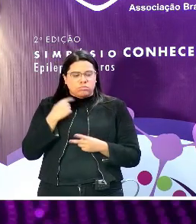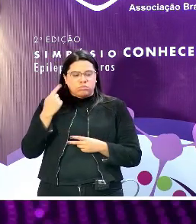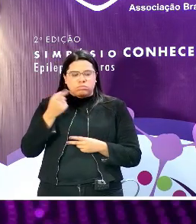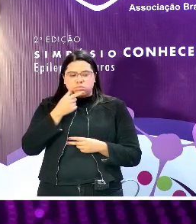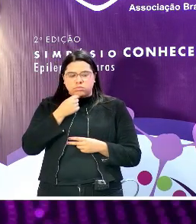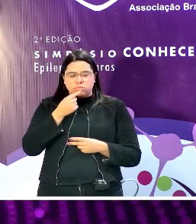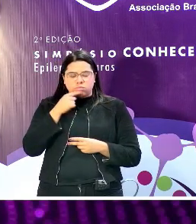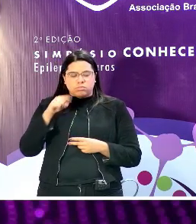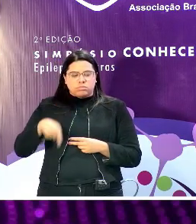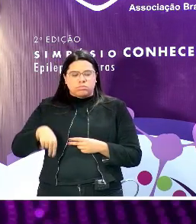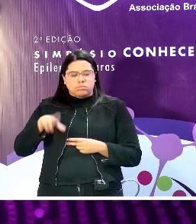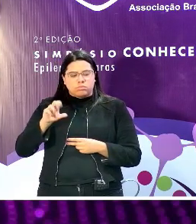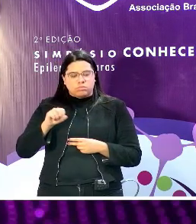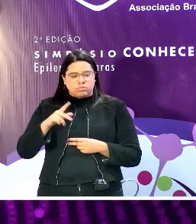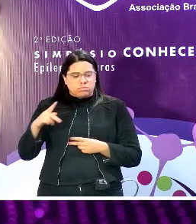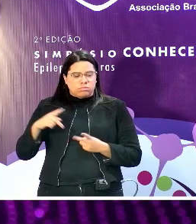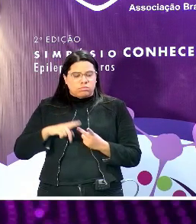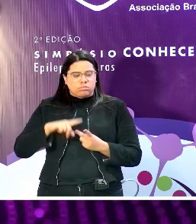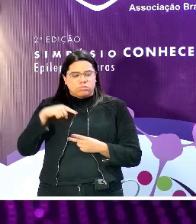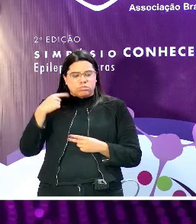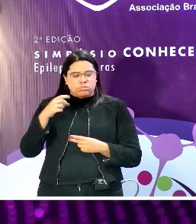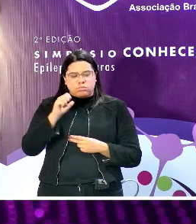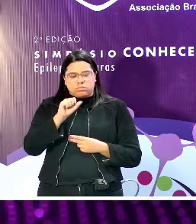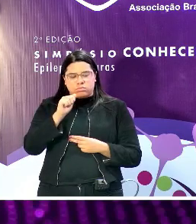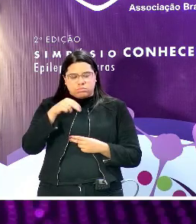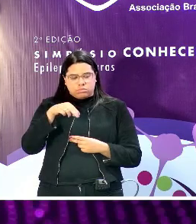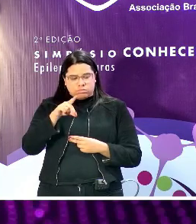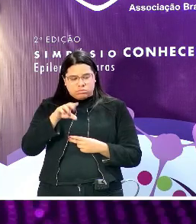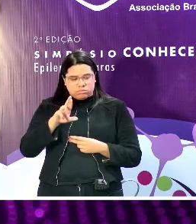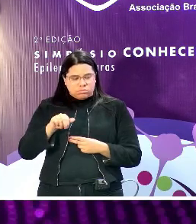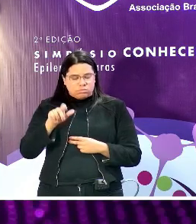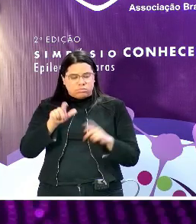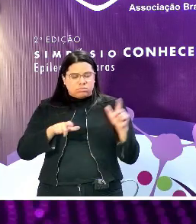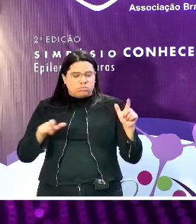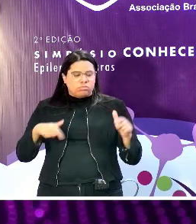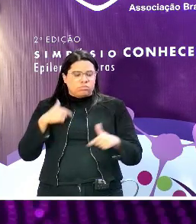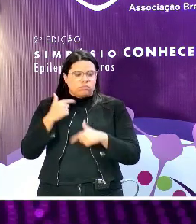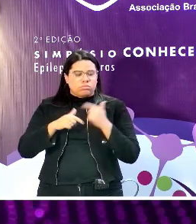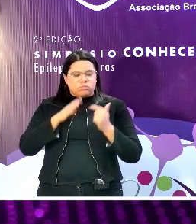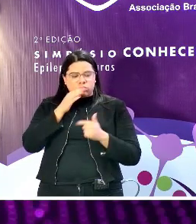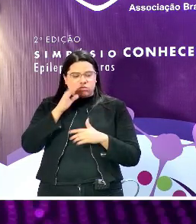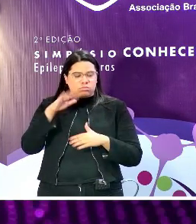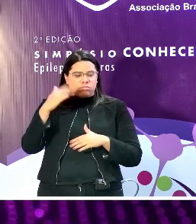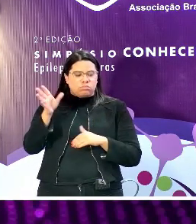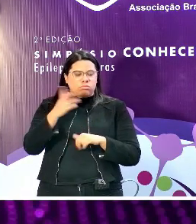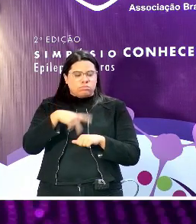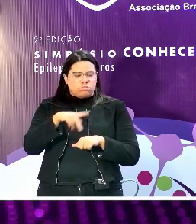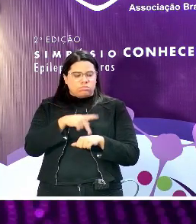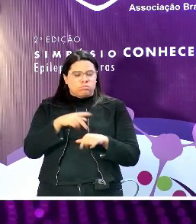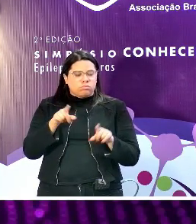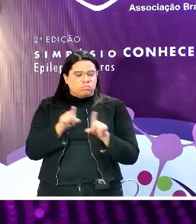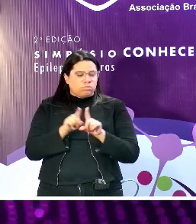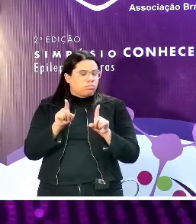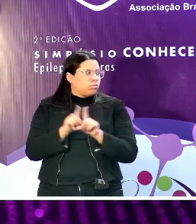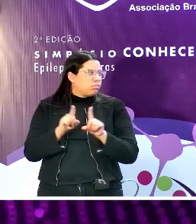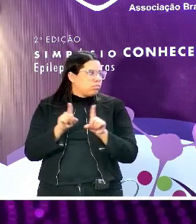da USP, a Sandra e os nossos colaboradores internacionais também, que